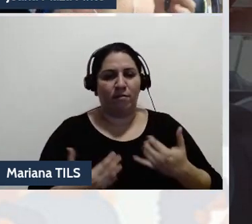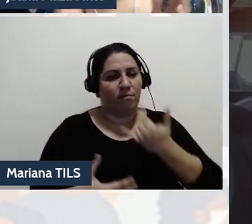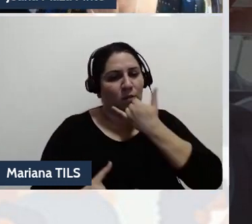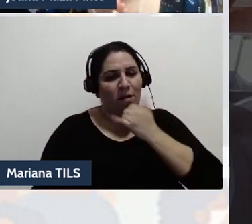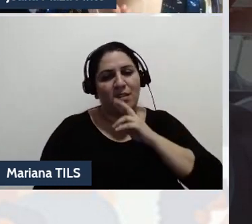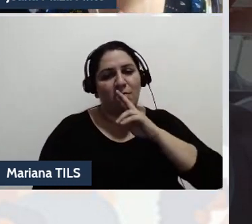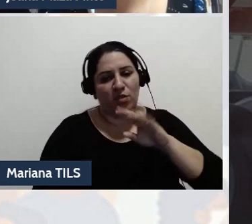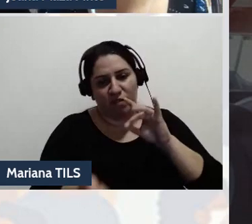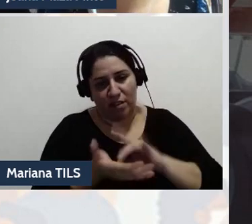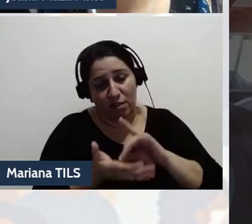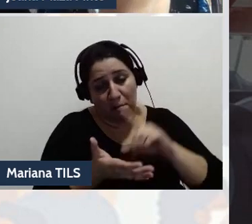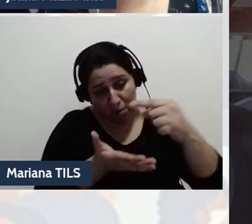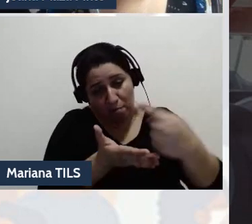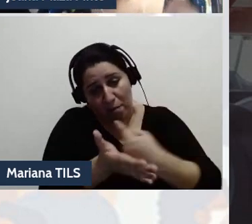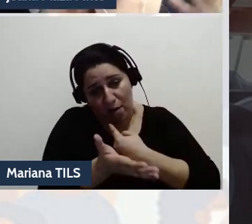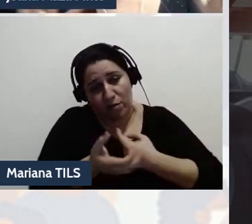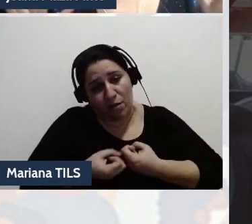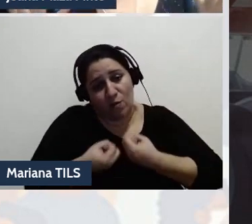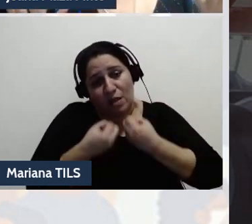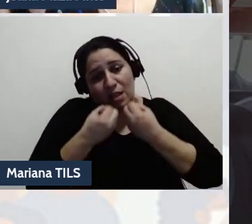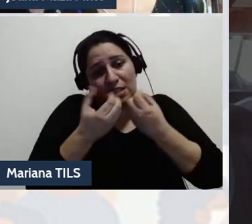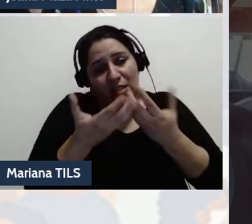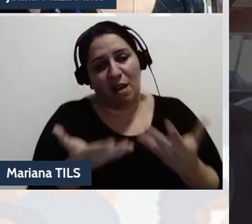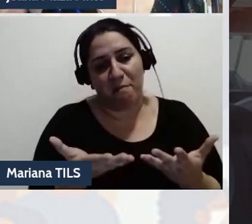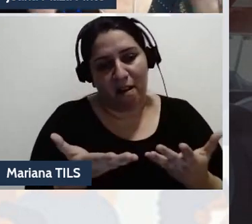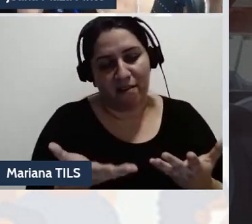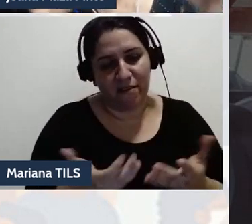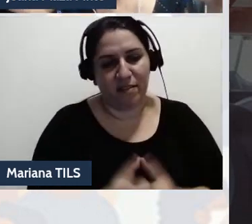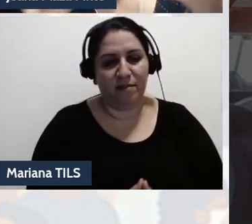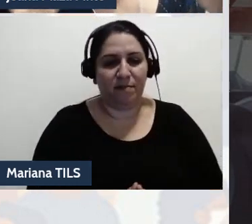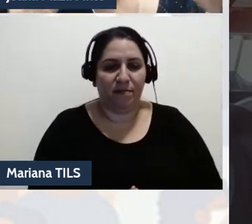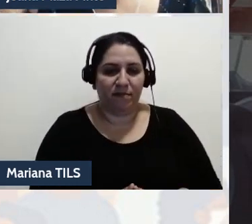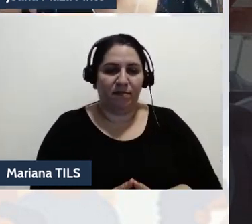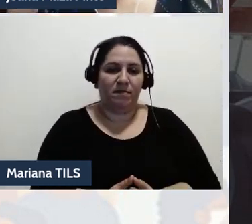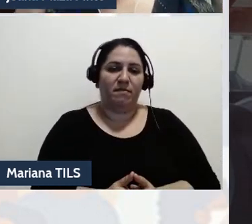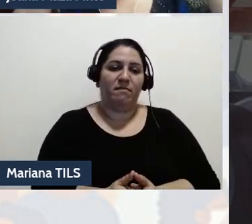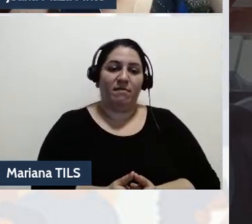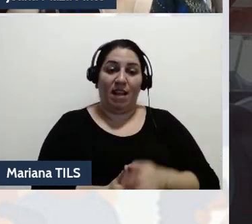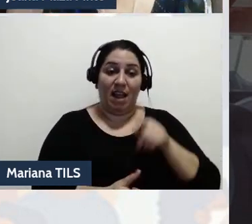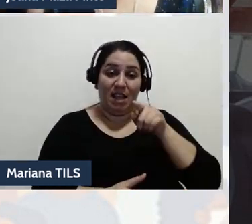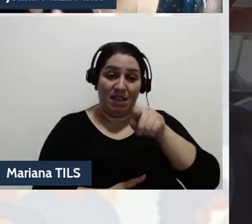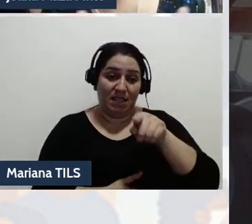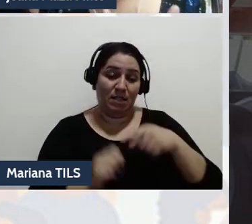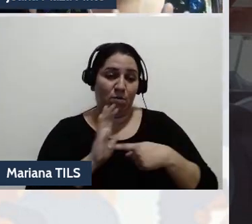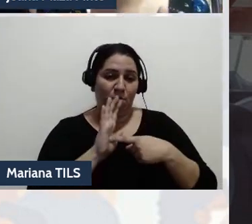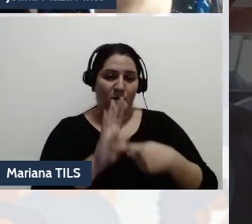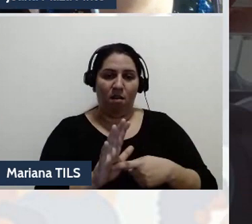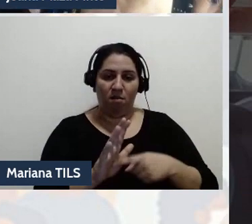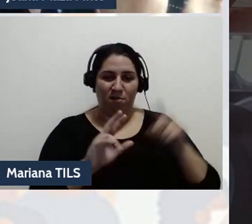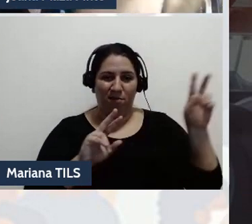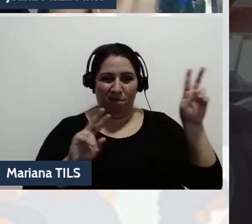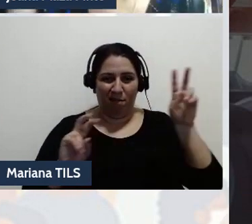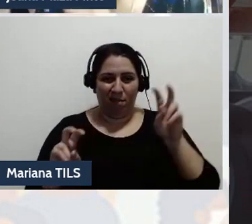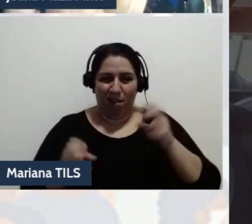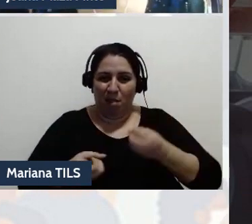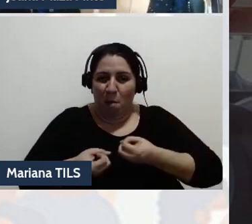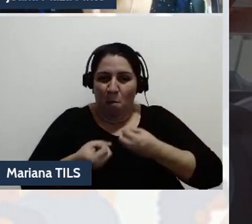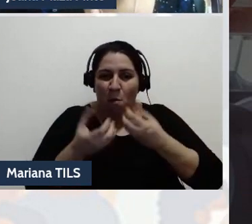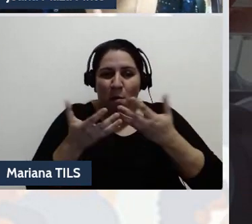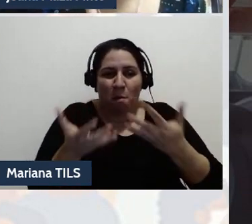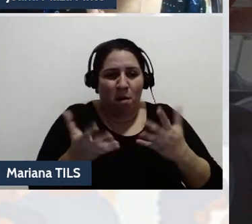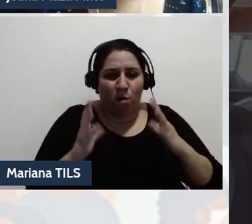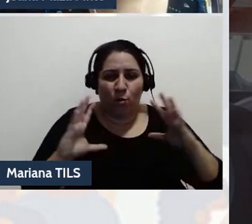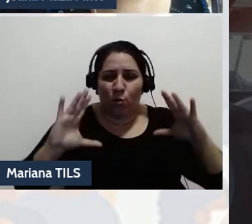sincera, mas já que você perguntou, resolvi desabafar. Quer dizer, isso aqui, veja, é um depoimento que sintetiza os